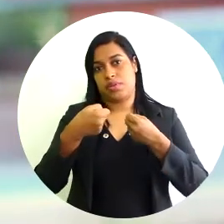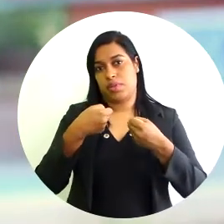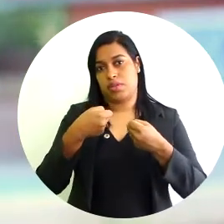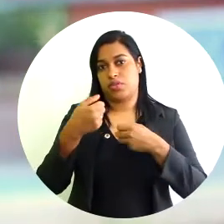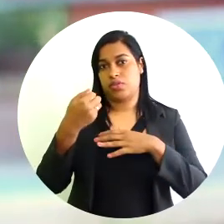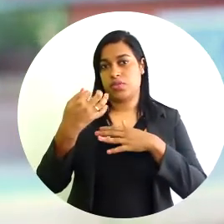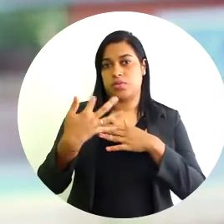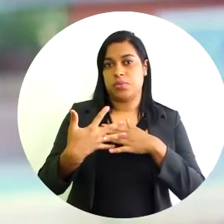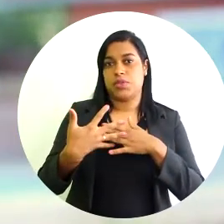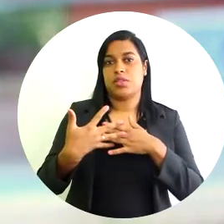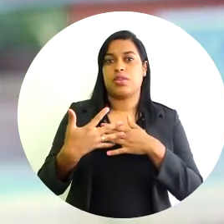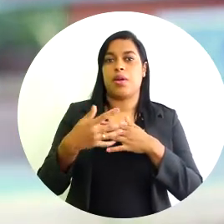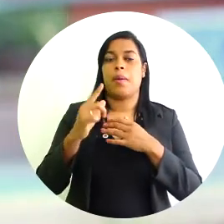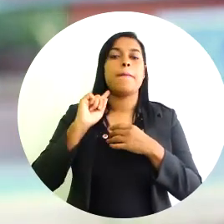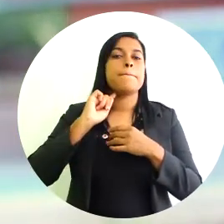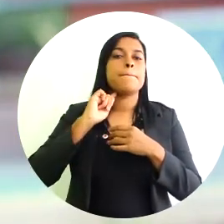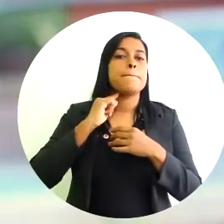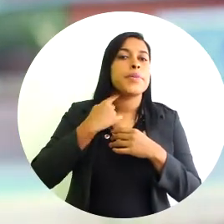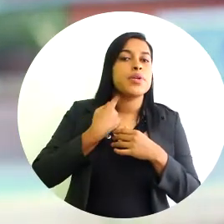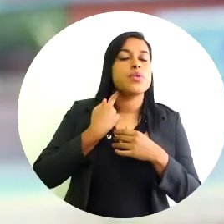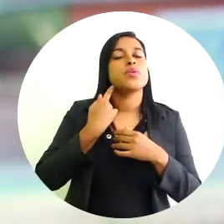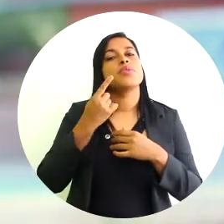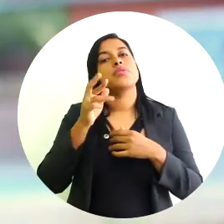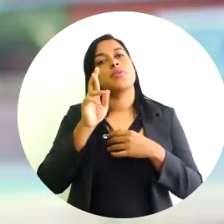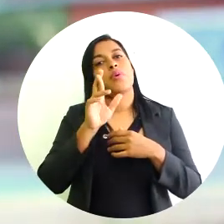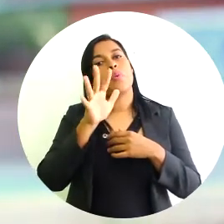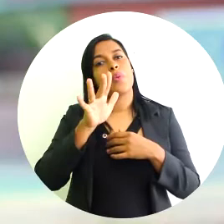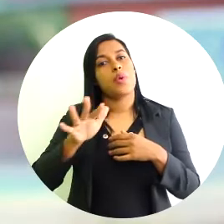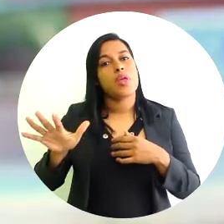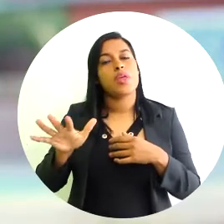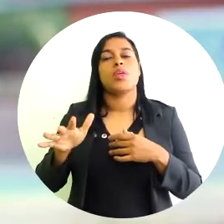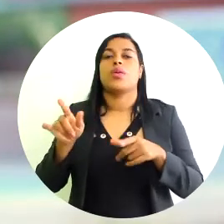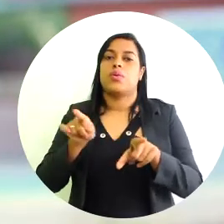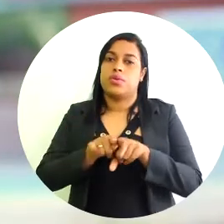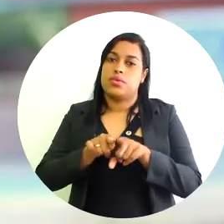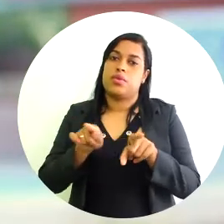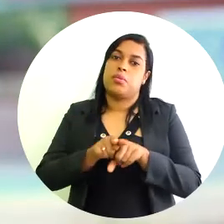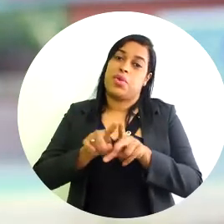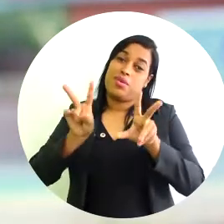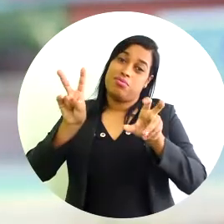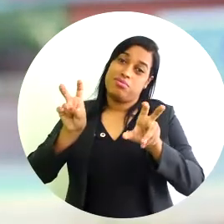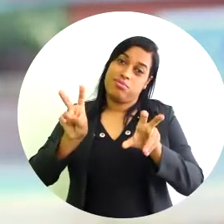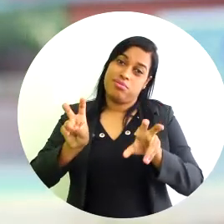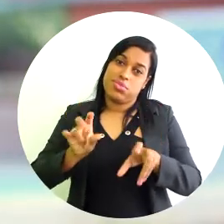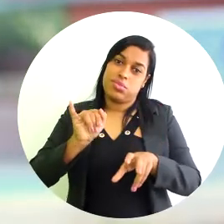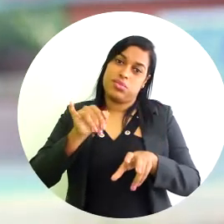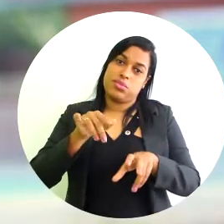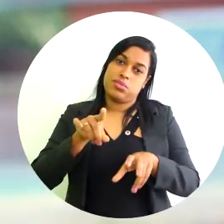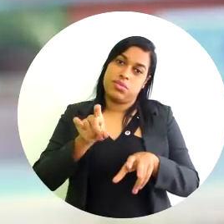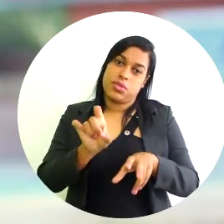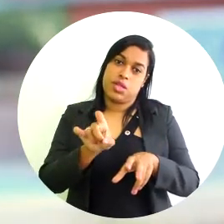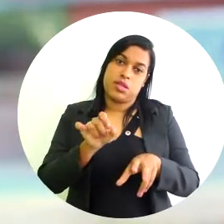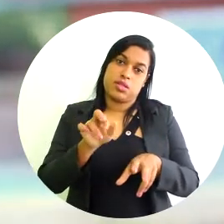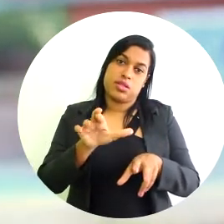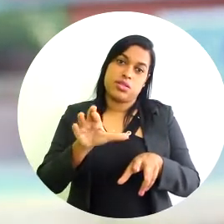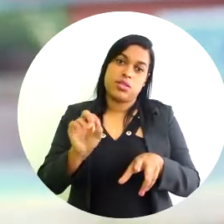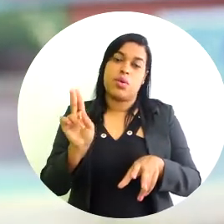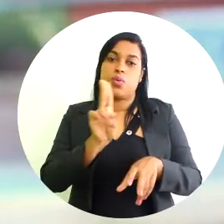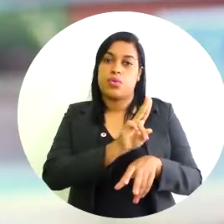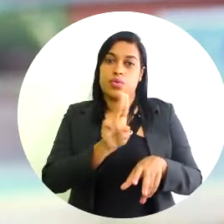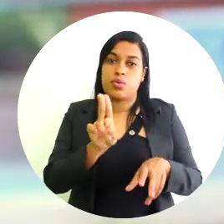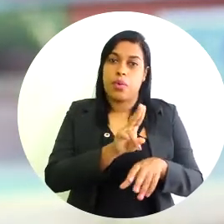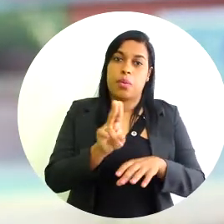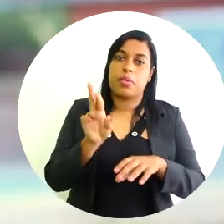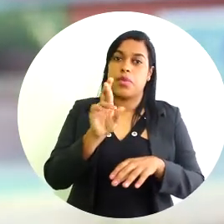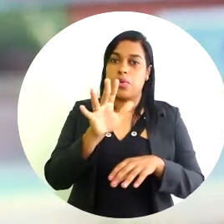fala sobre a poluição de um determinado rio. Então, os prováveis termos de indexação seriam o nome do rio, o nome